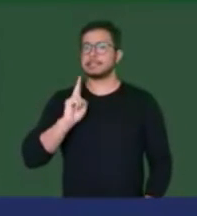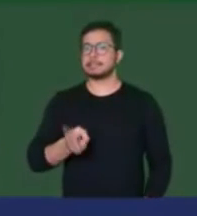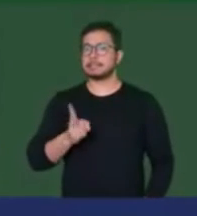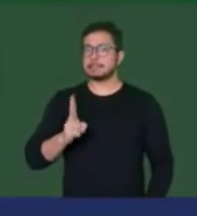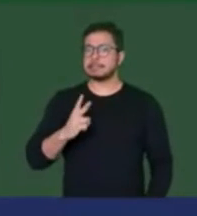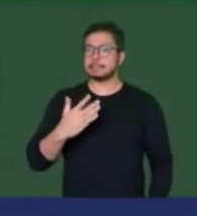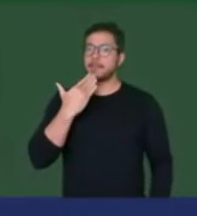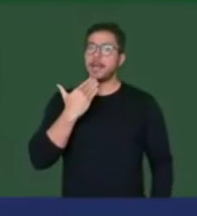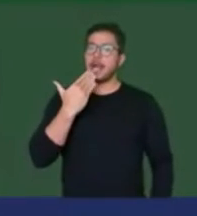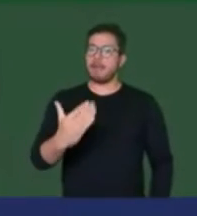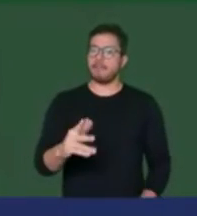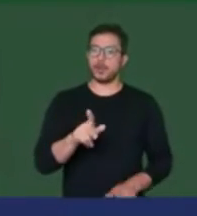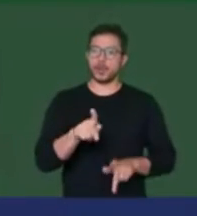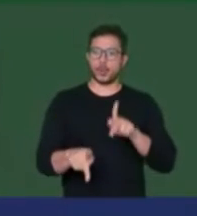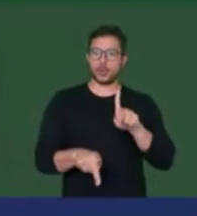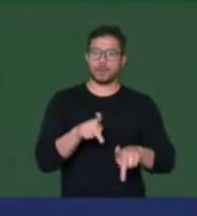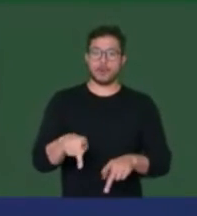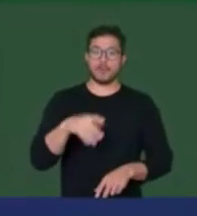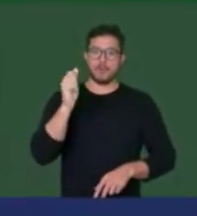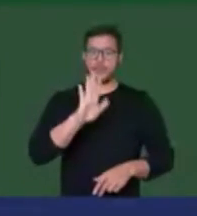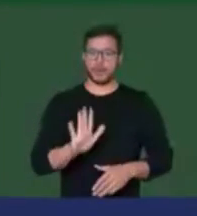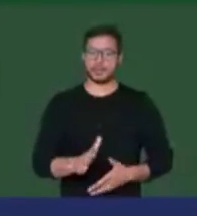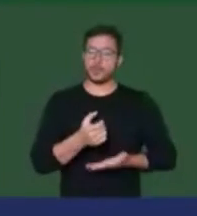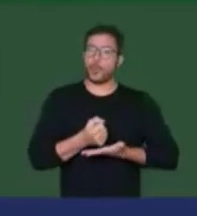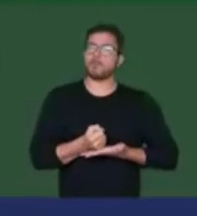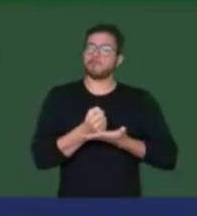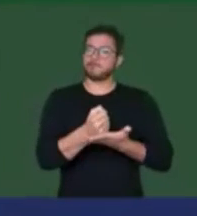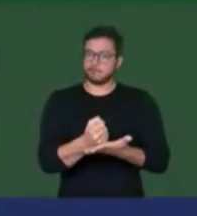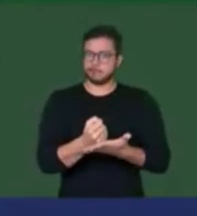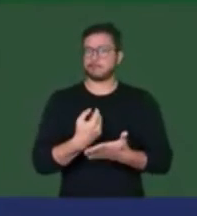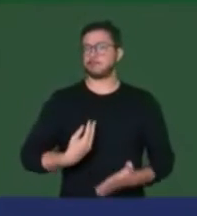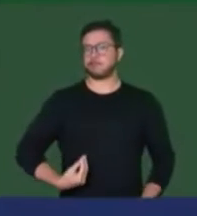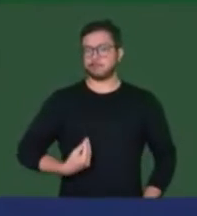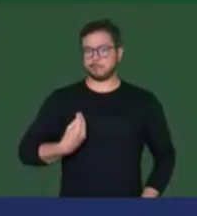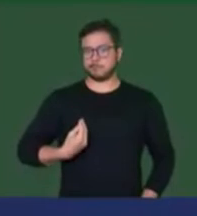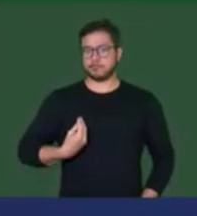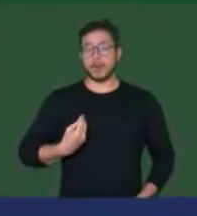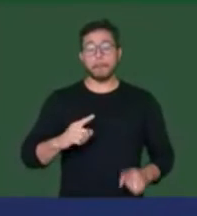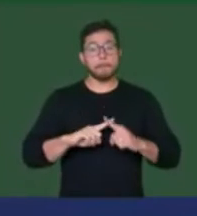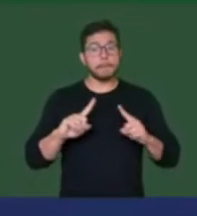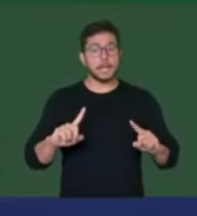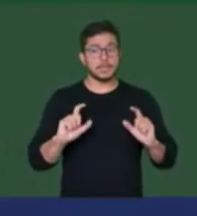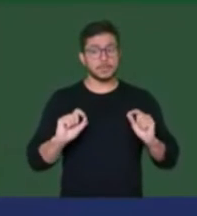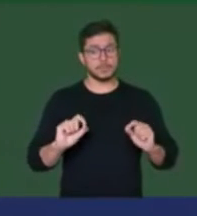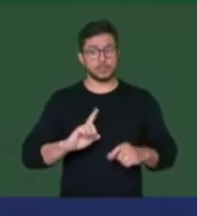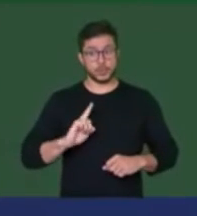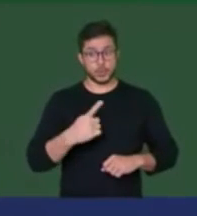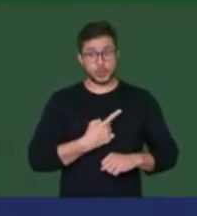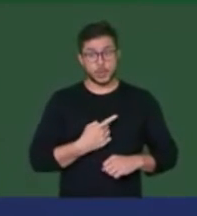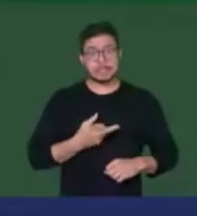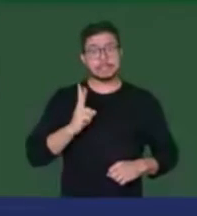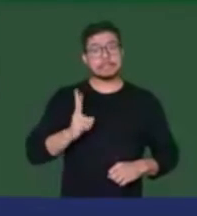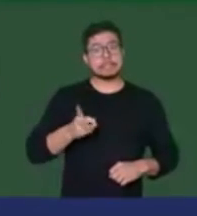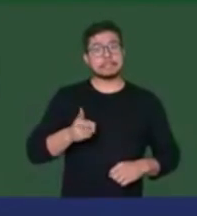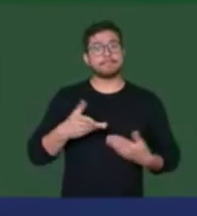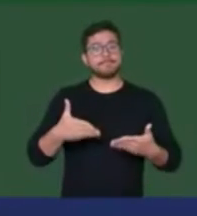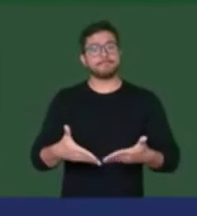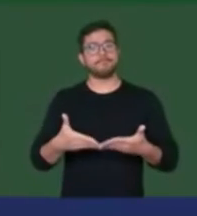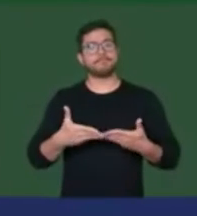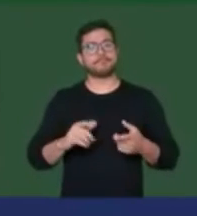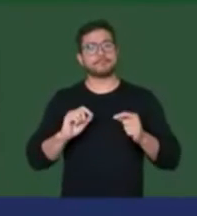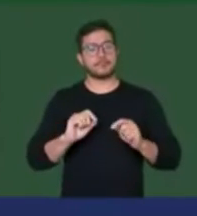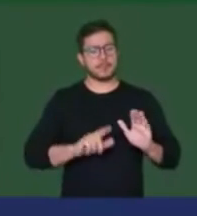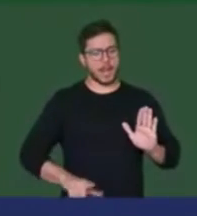condições de sobrevivência. Mas nós sempre defendemos leis que sejam estruturadas,